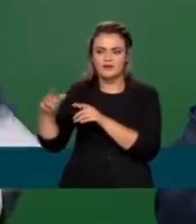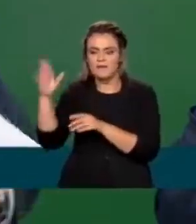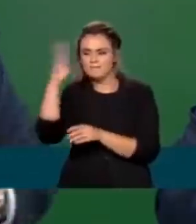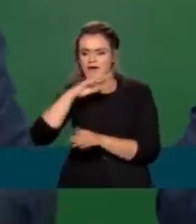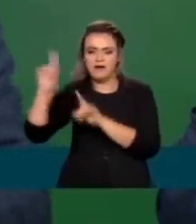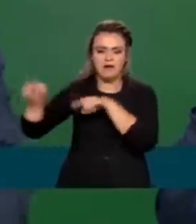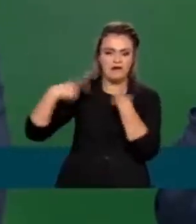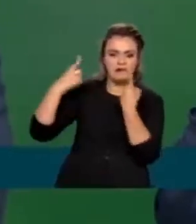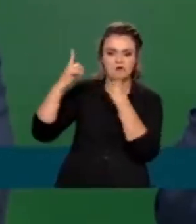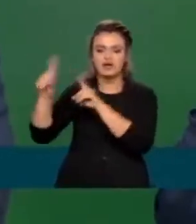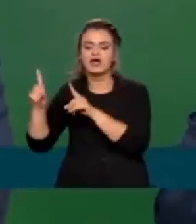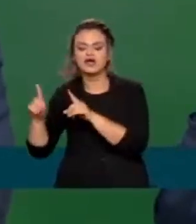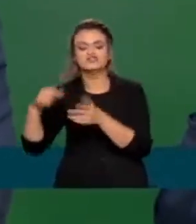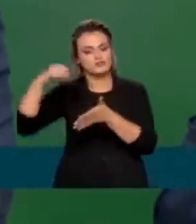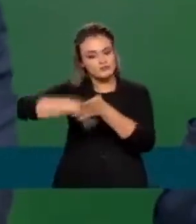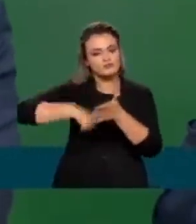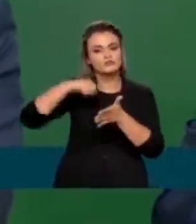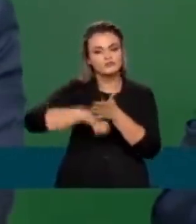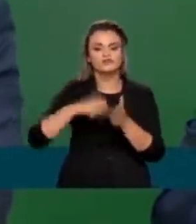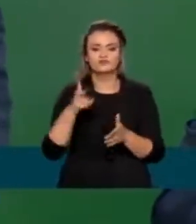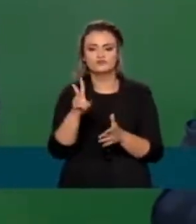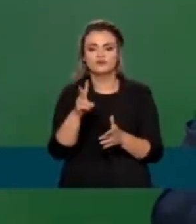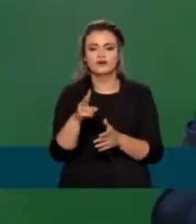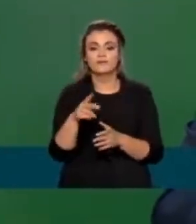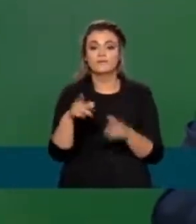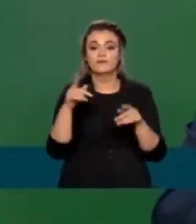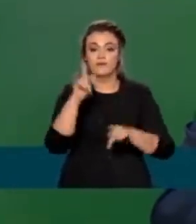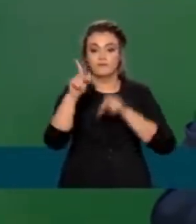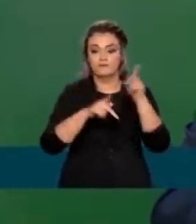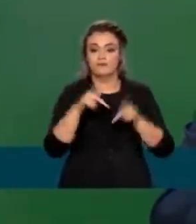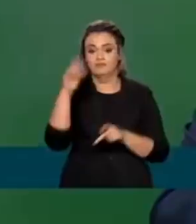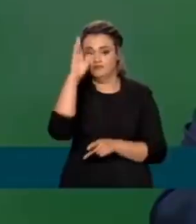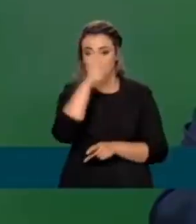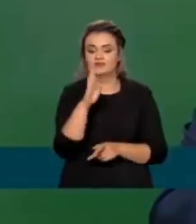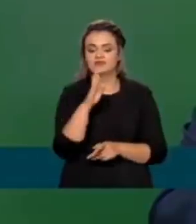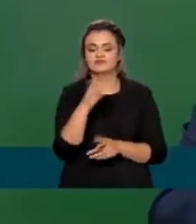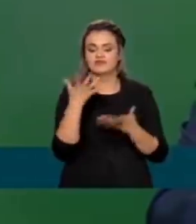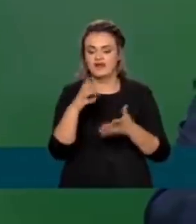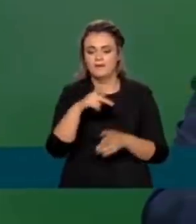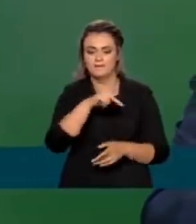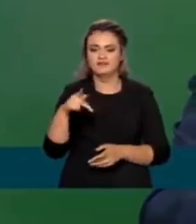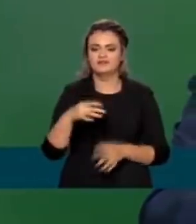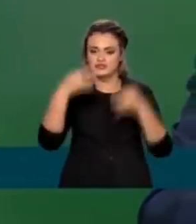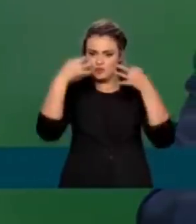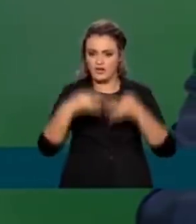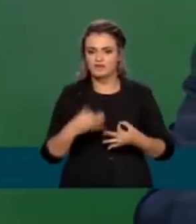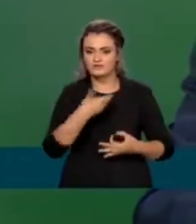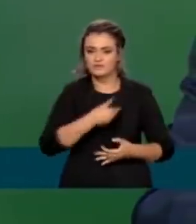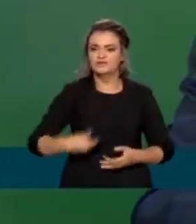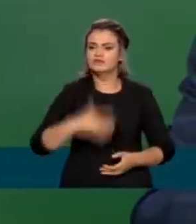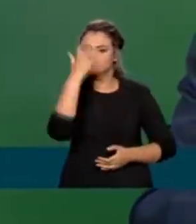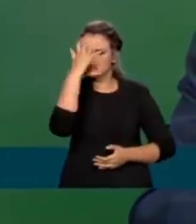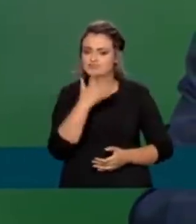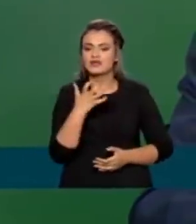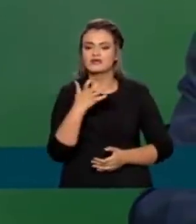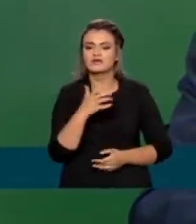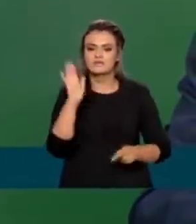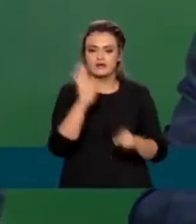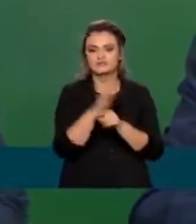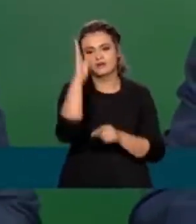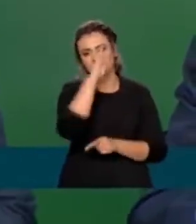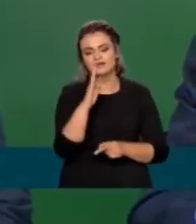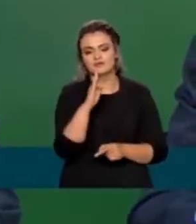nessa luta, porque o povo brasileiro quer um presidente honesto, um governo sério, que serve o seu